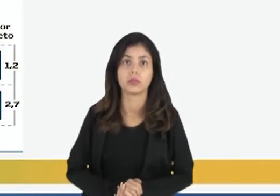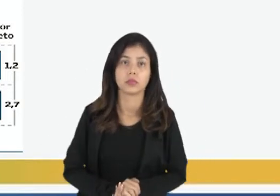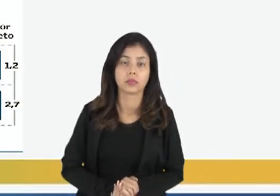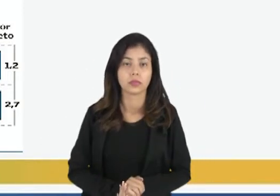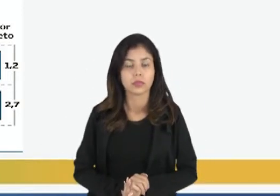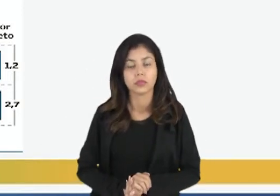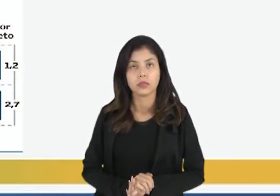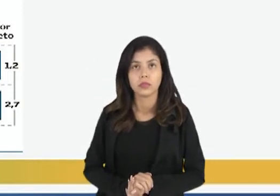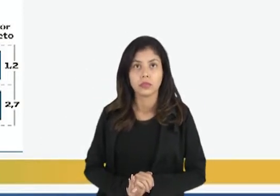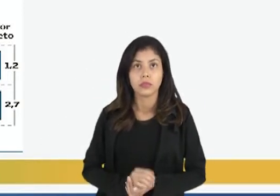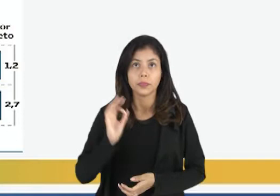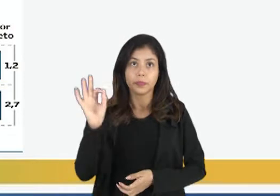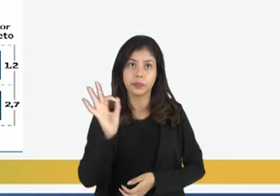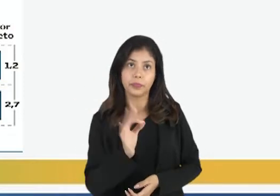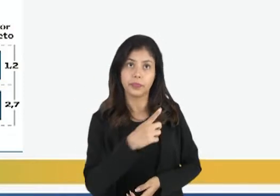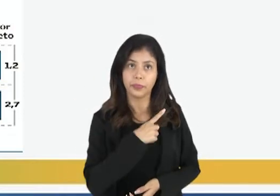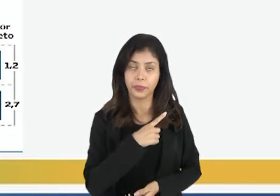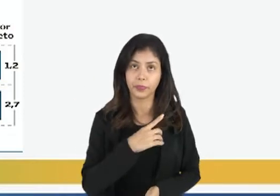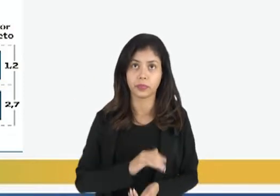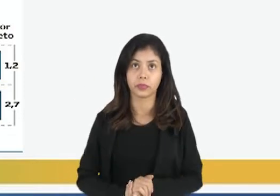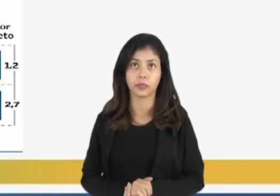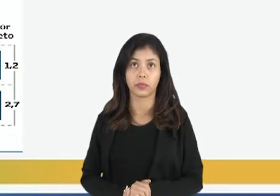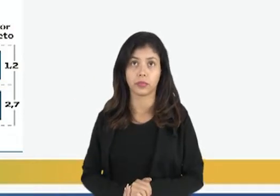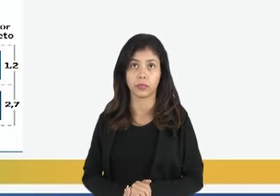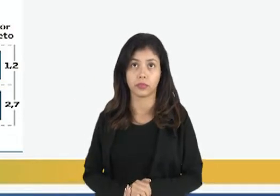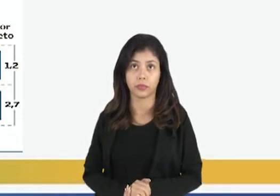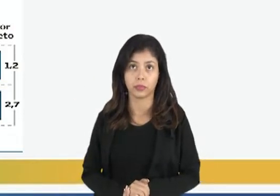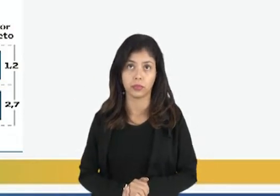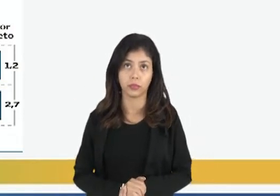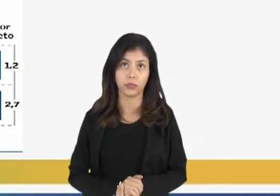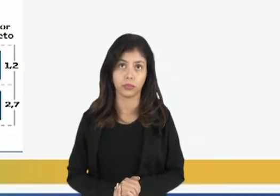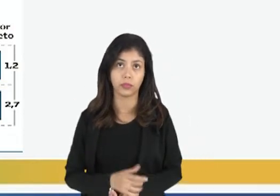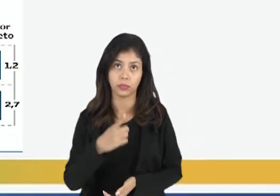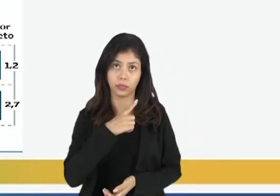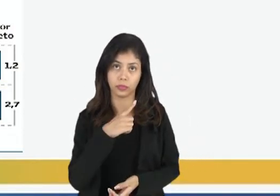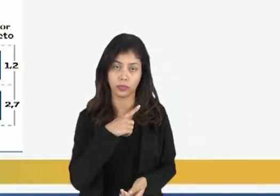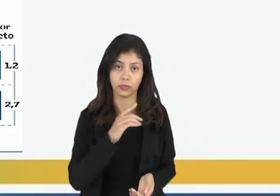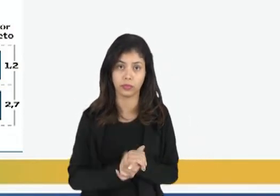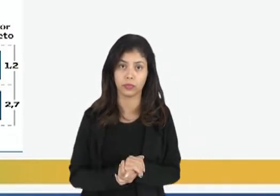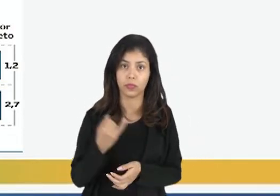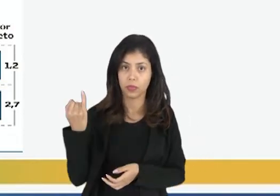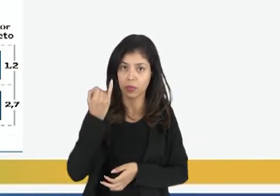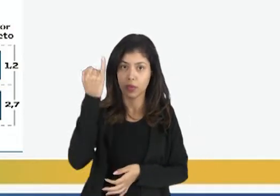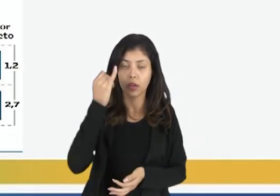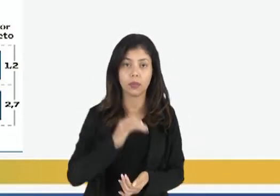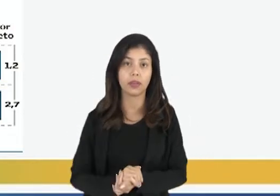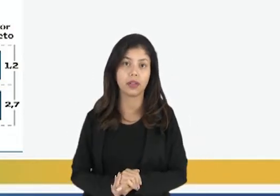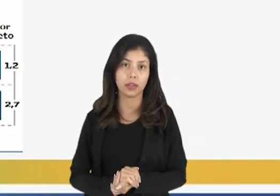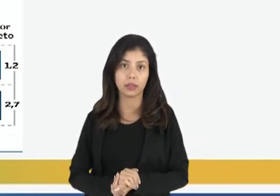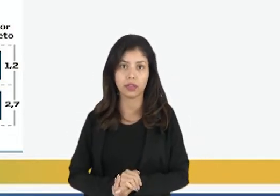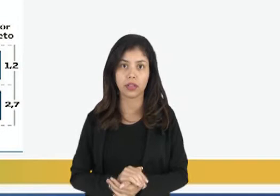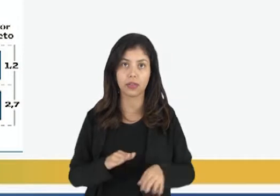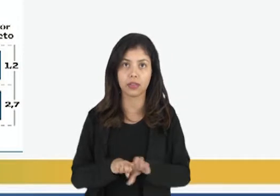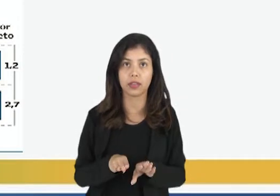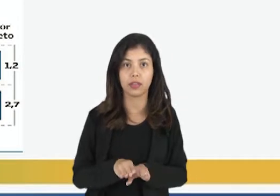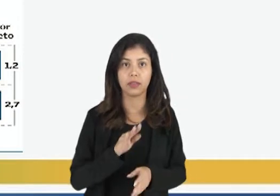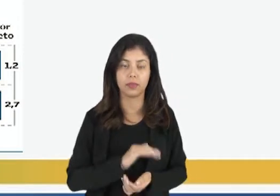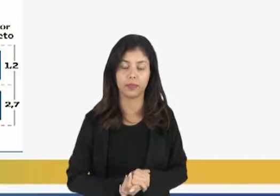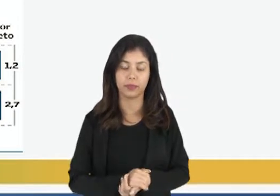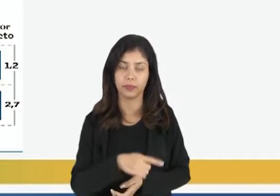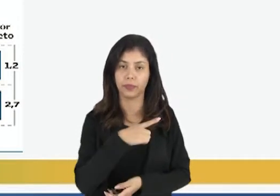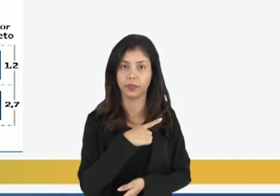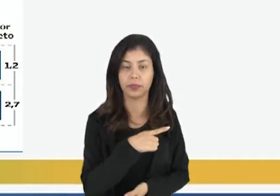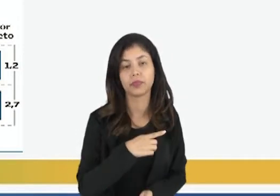em porcentagem, nós temos sem instrução e fundamental, ou sem instrução, ou